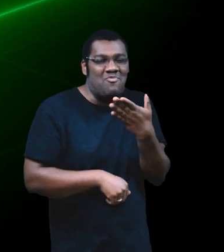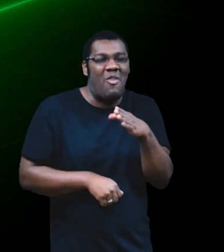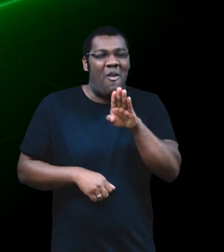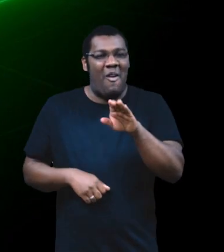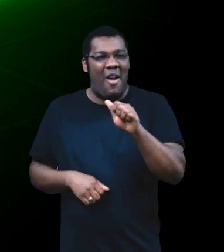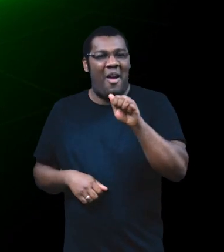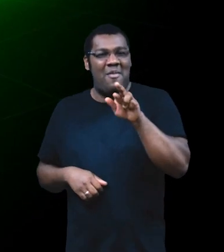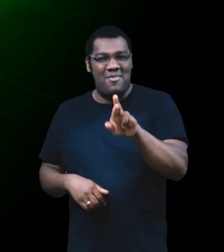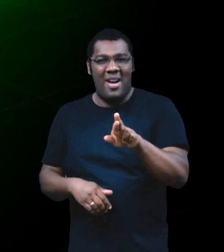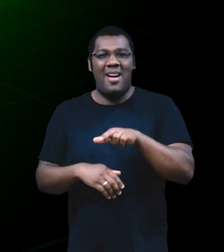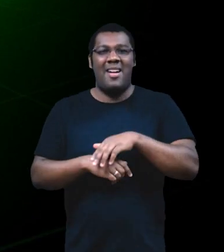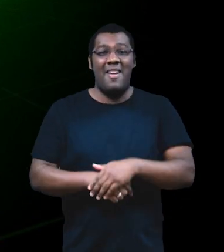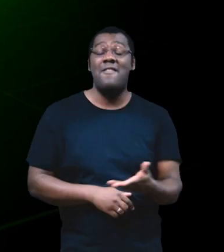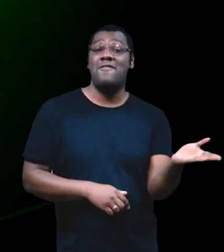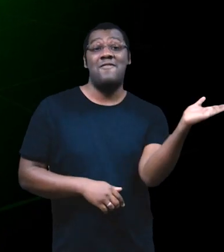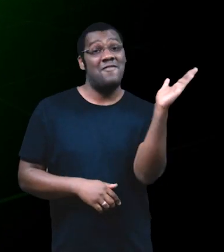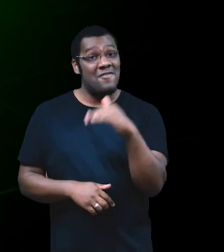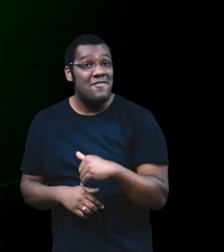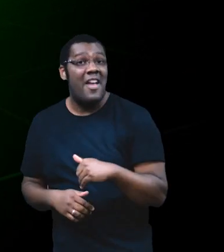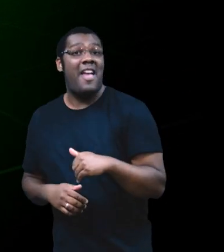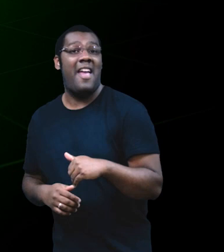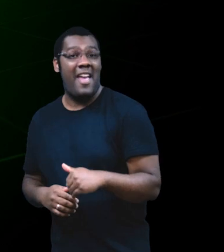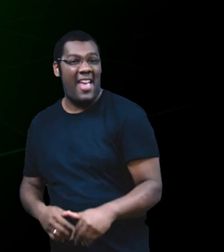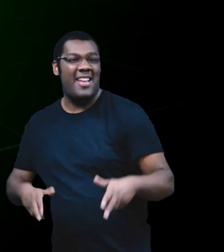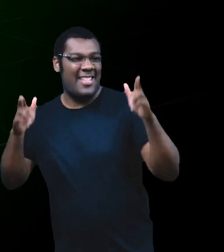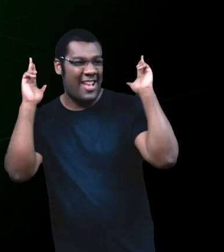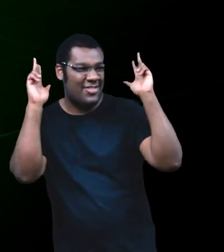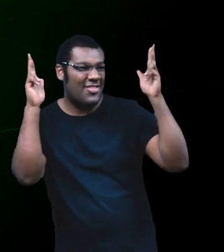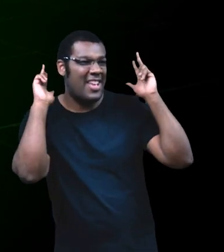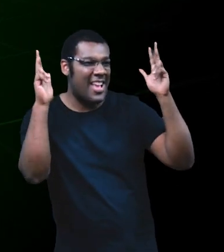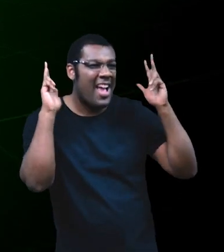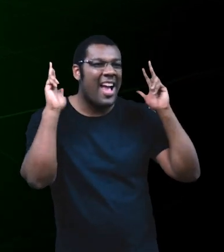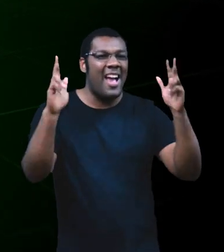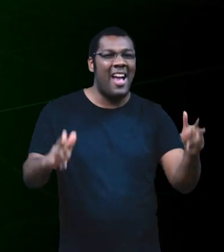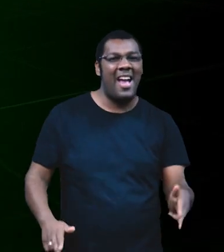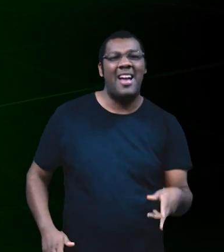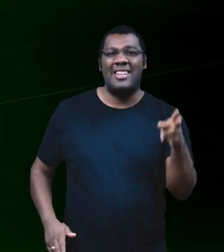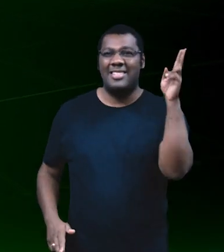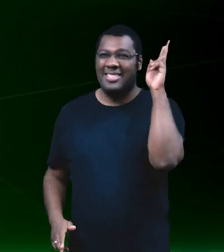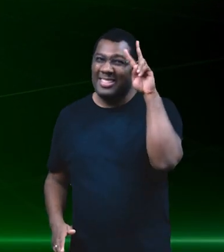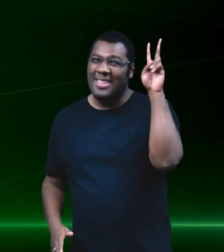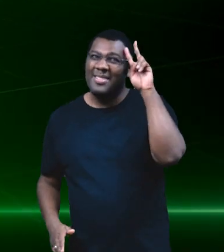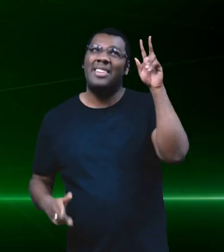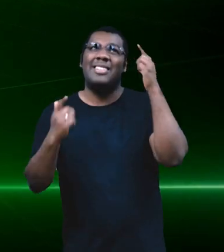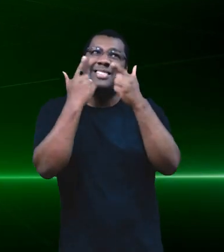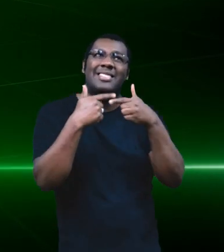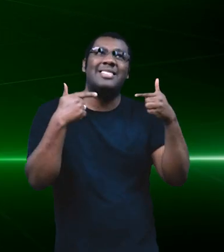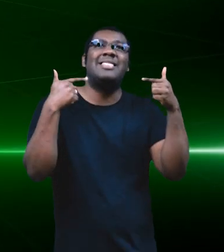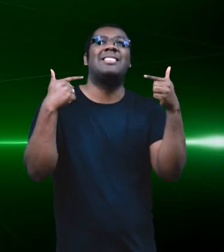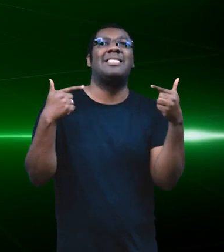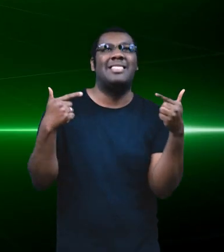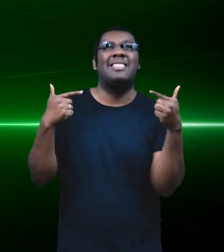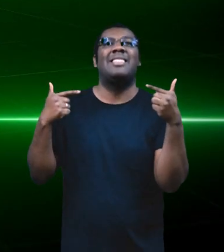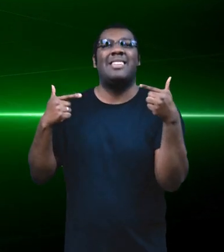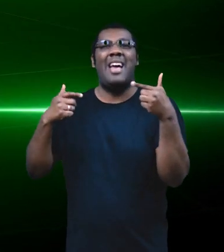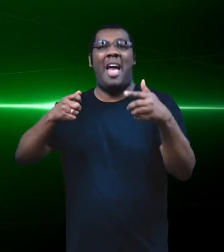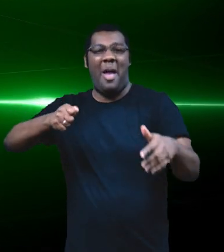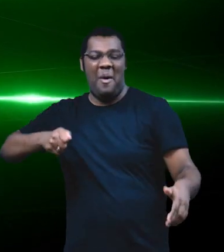happy hour com os amigos, muitos papos divertidos e cerveja especial para relaxar.